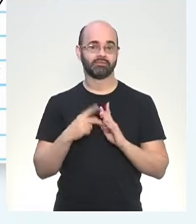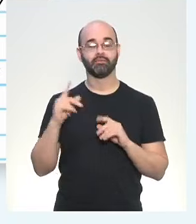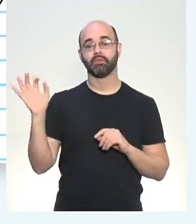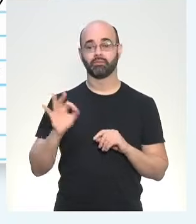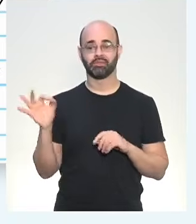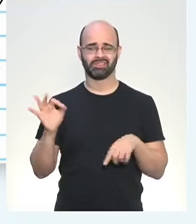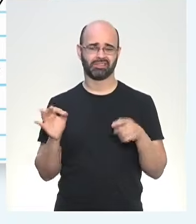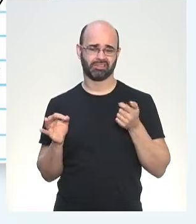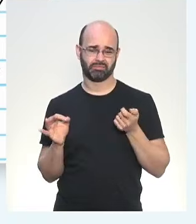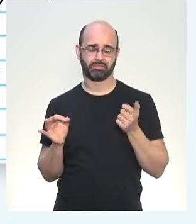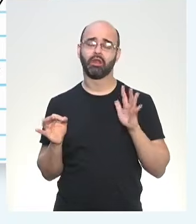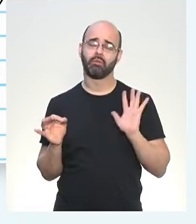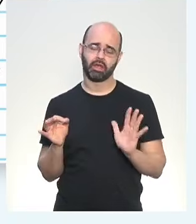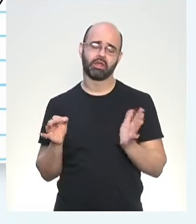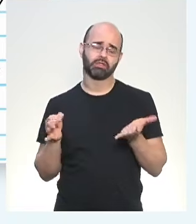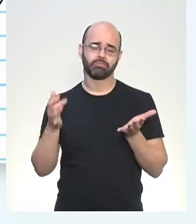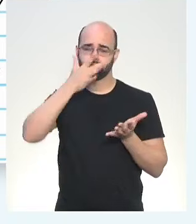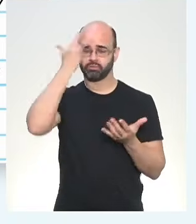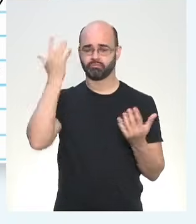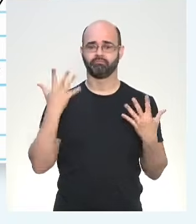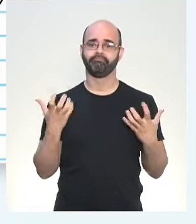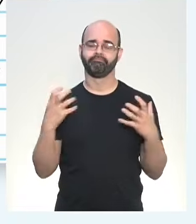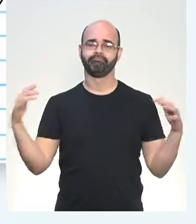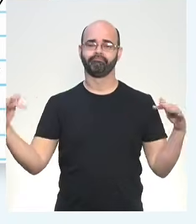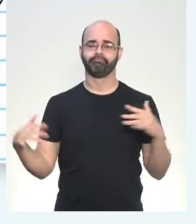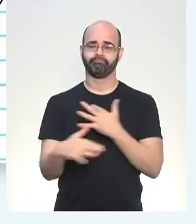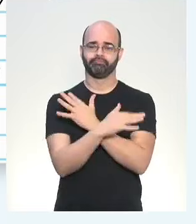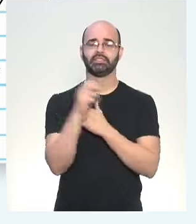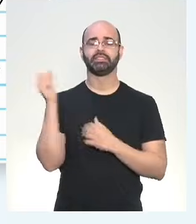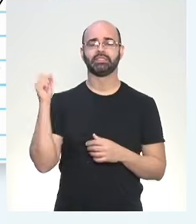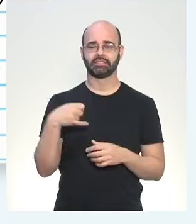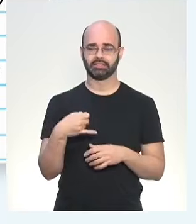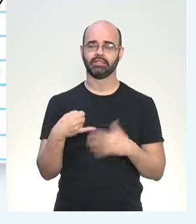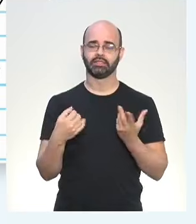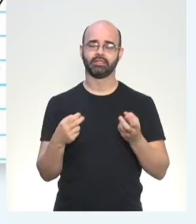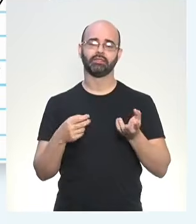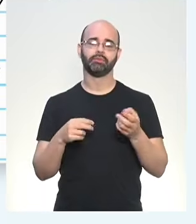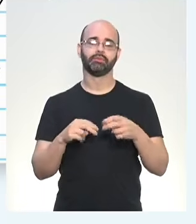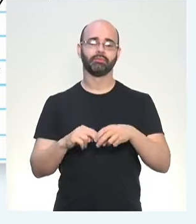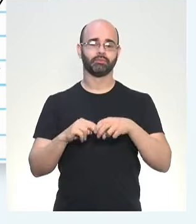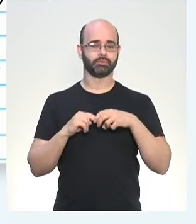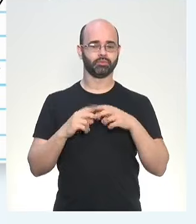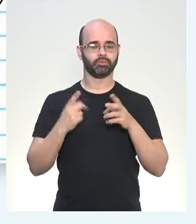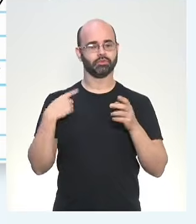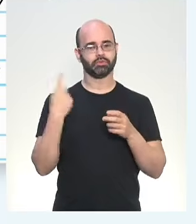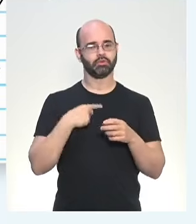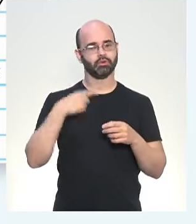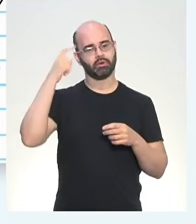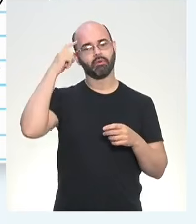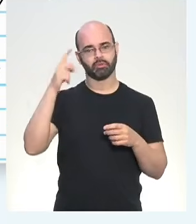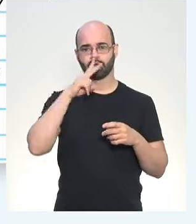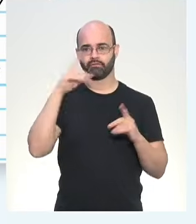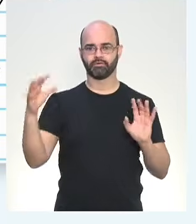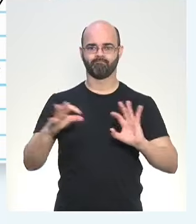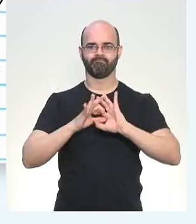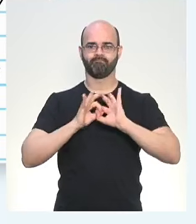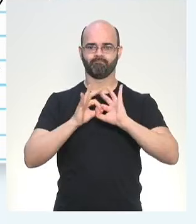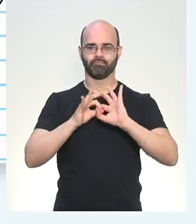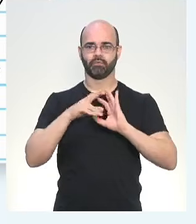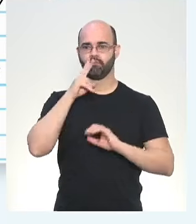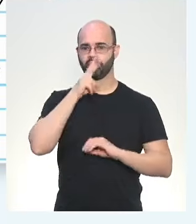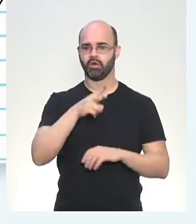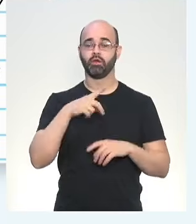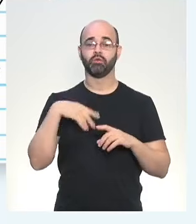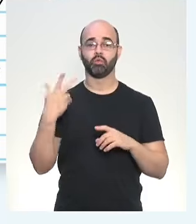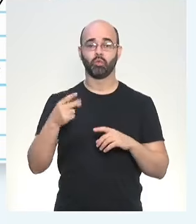seja baixa, há um grande volume de pessoas se movimentando. Portanto, estabeleceu-se que há uma forte integração quando o volume total